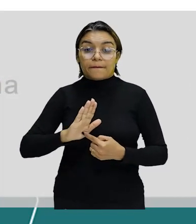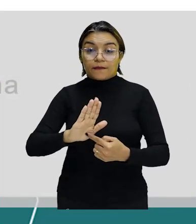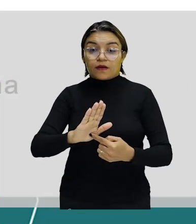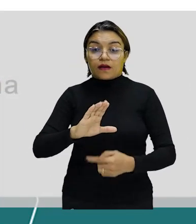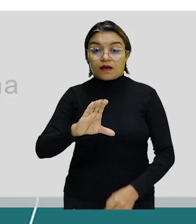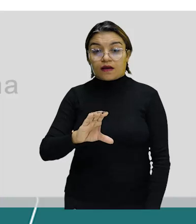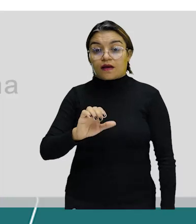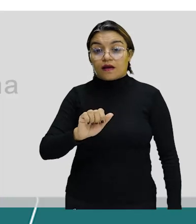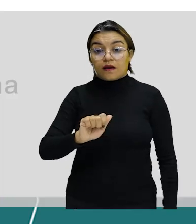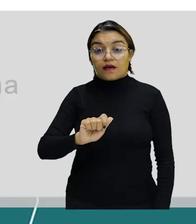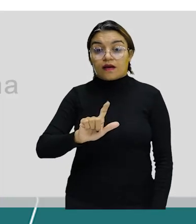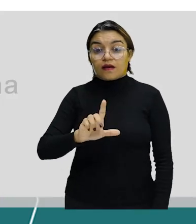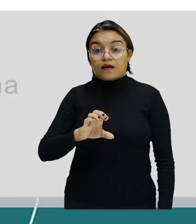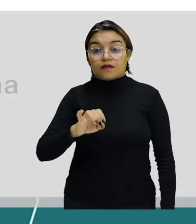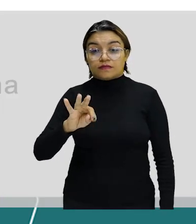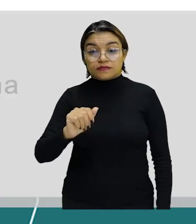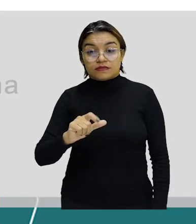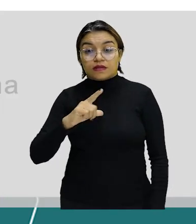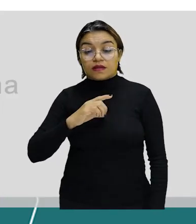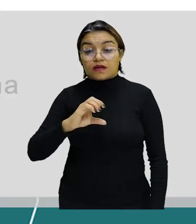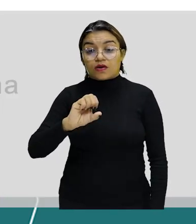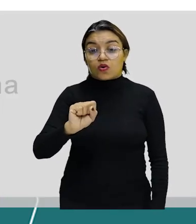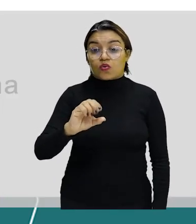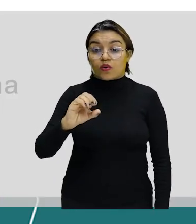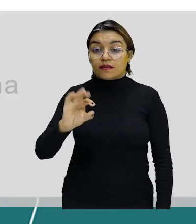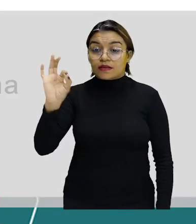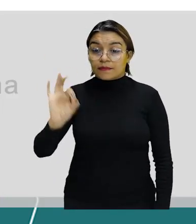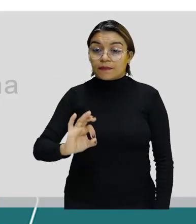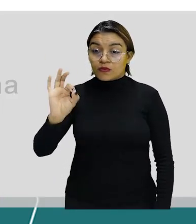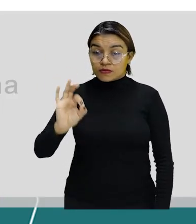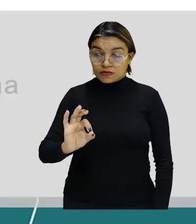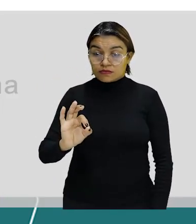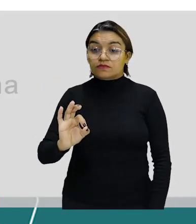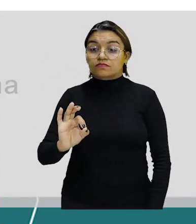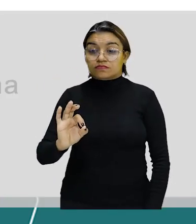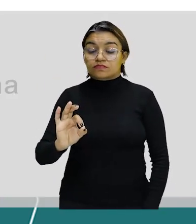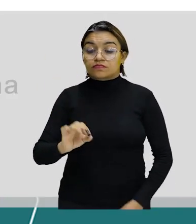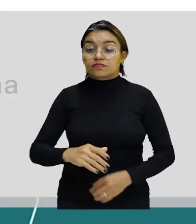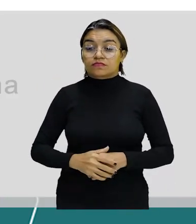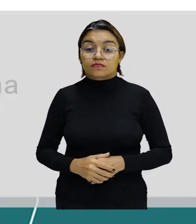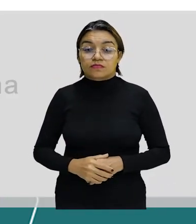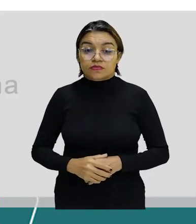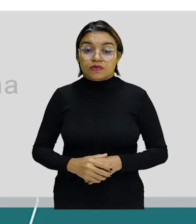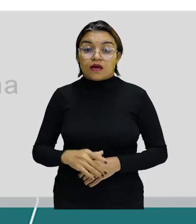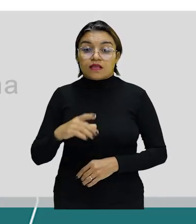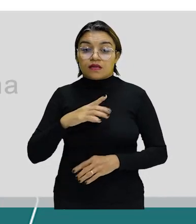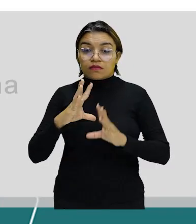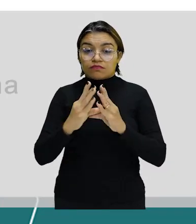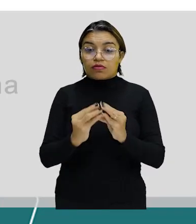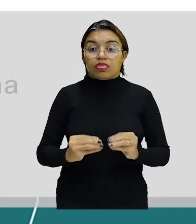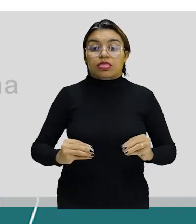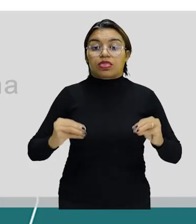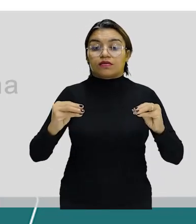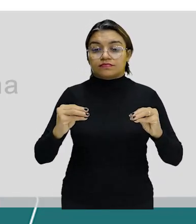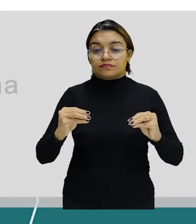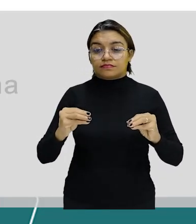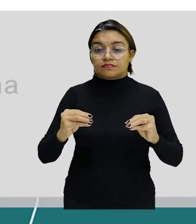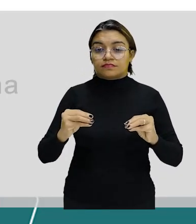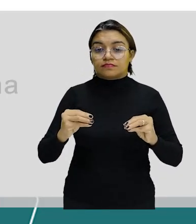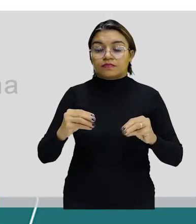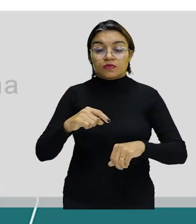calcita contendo 80% de carbonato de cálcio sofre decomposição